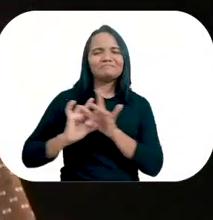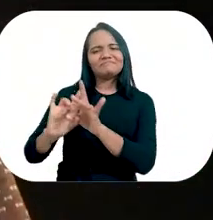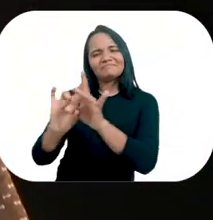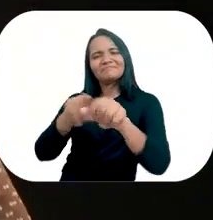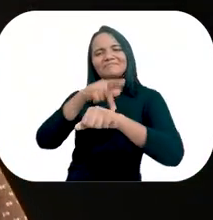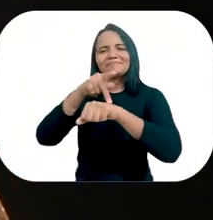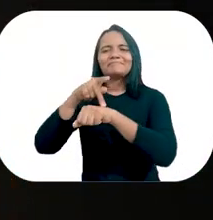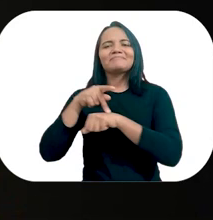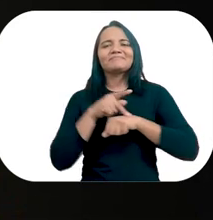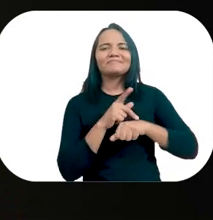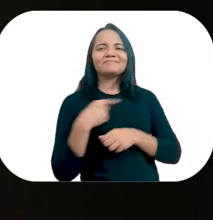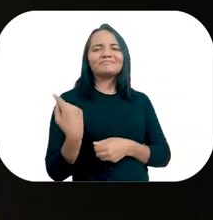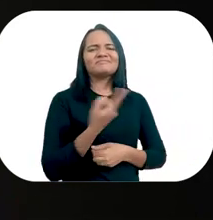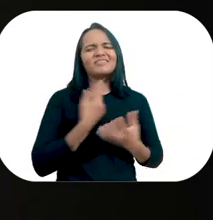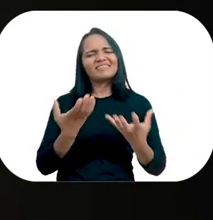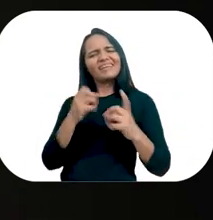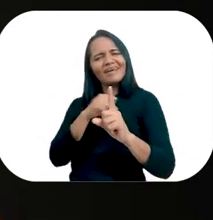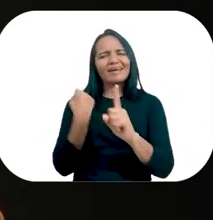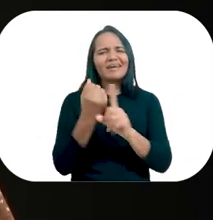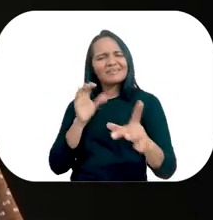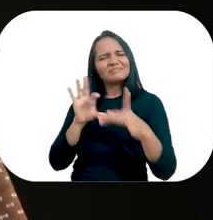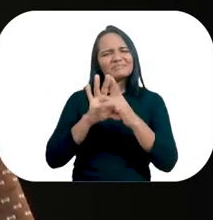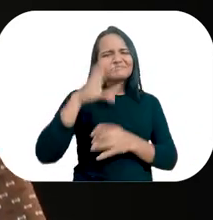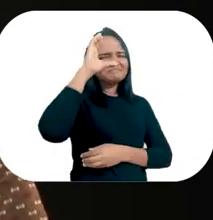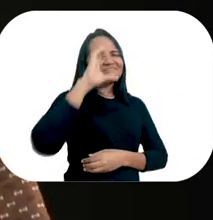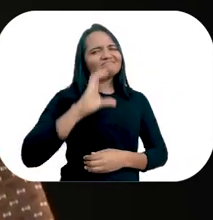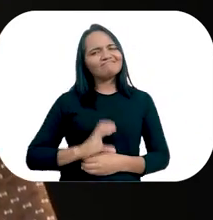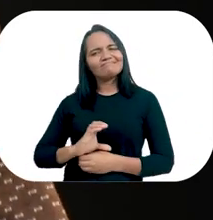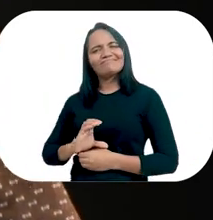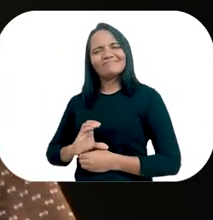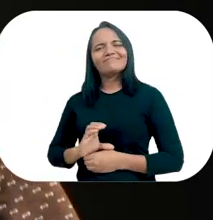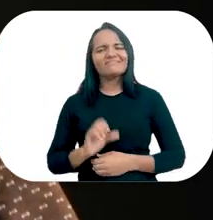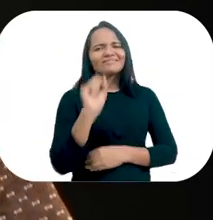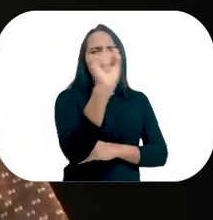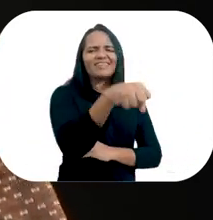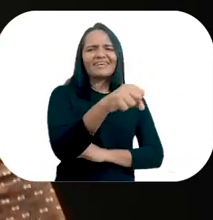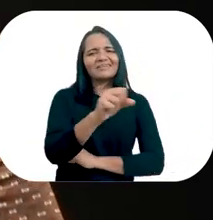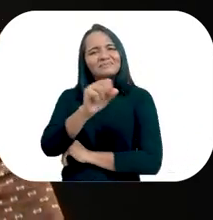nação, a gente quer ser um cidadão.